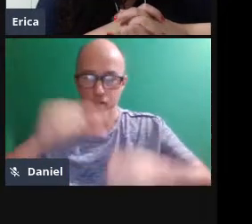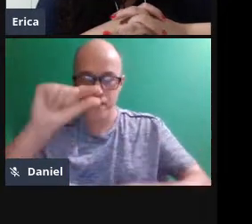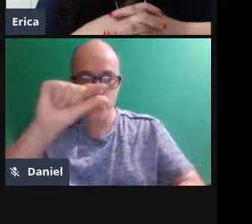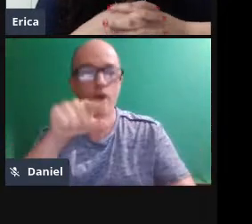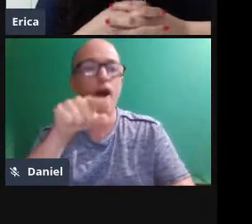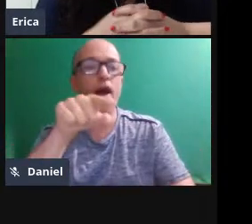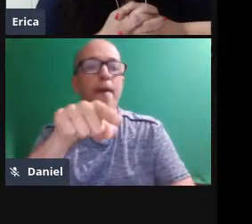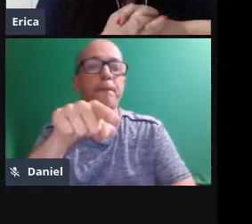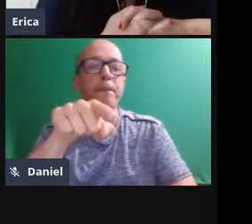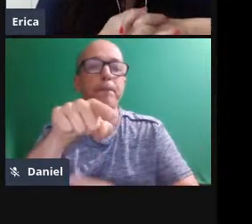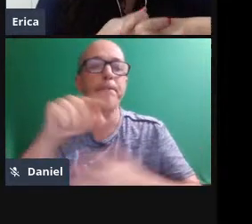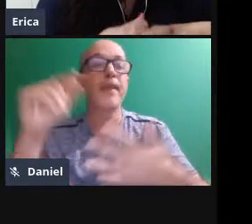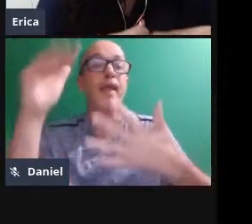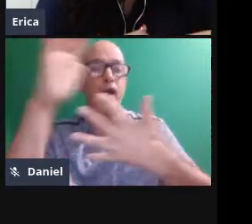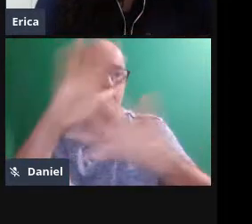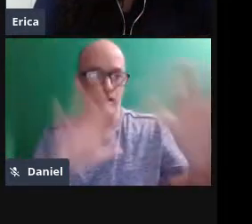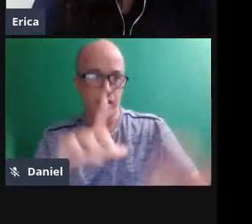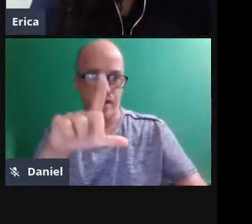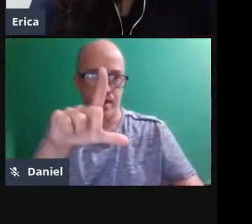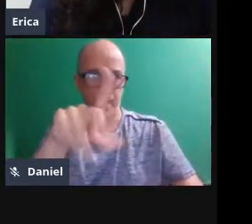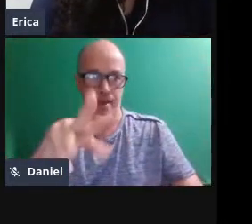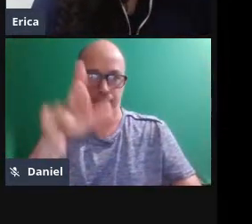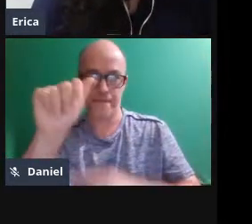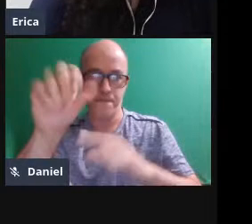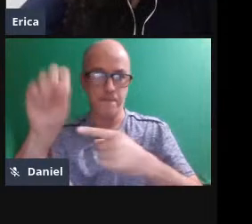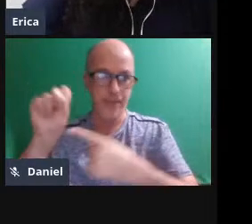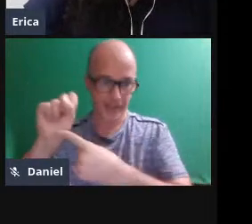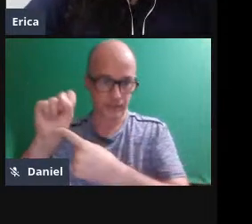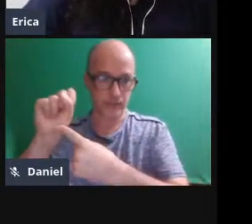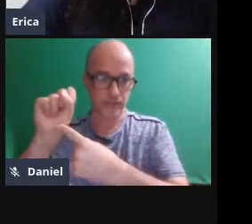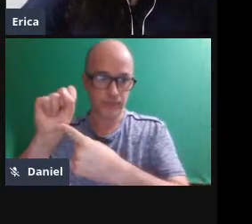Bom, eu vou voltar um pouquinho então no que eu estava dizendo.